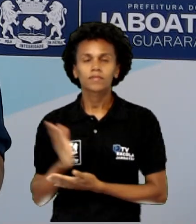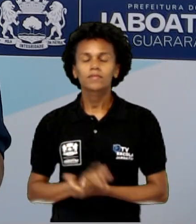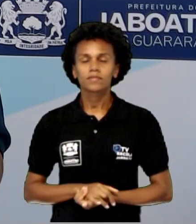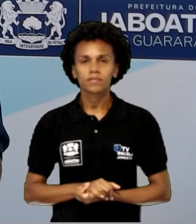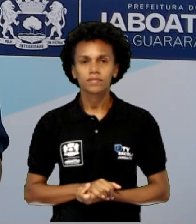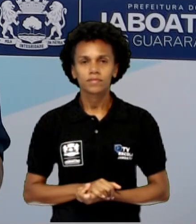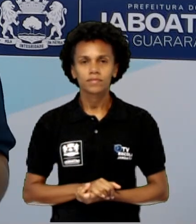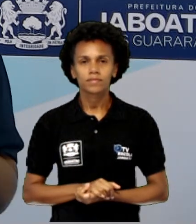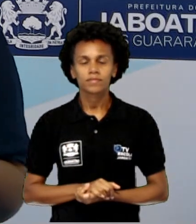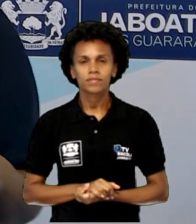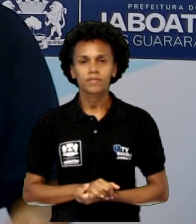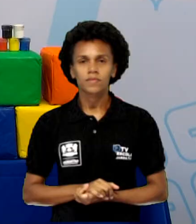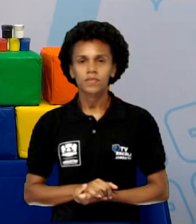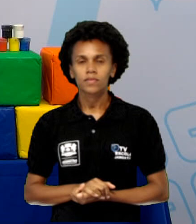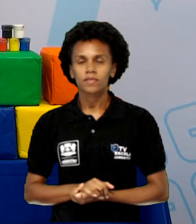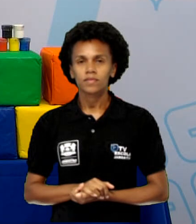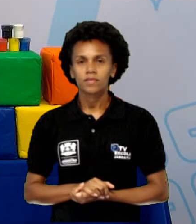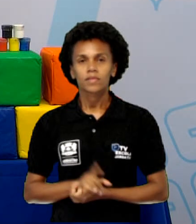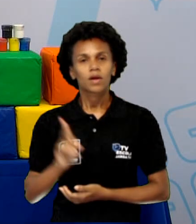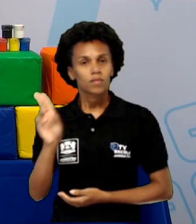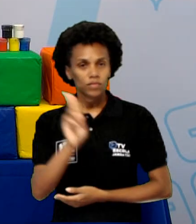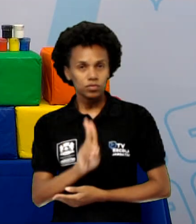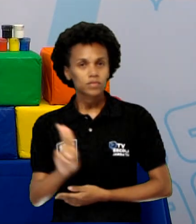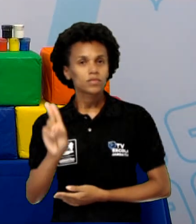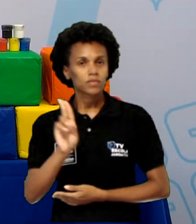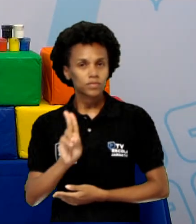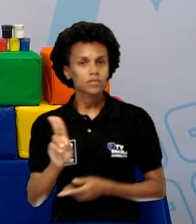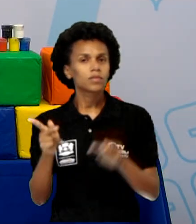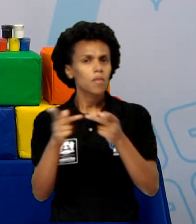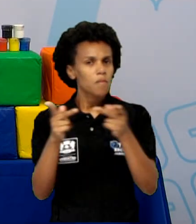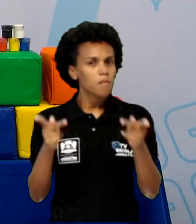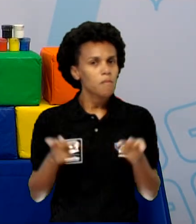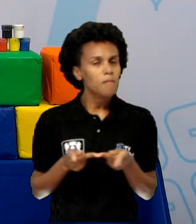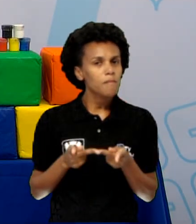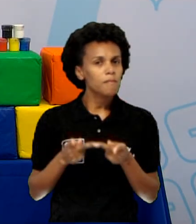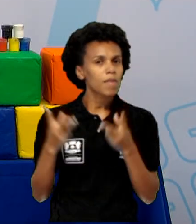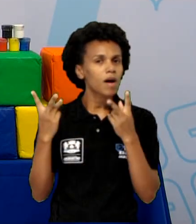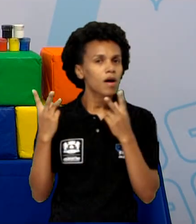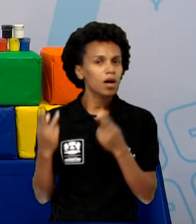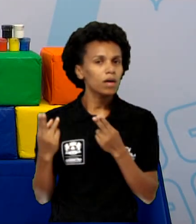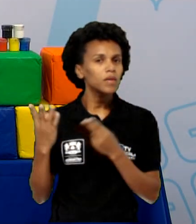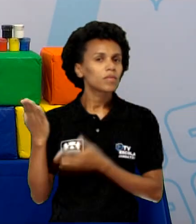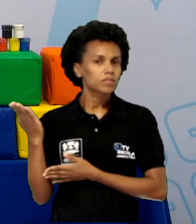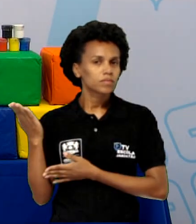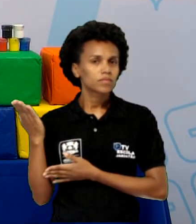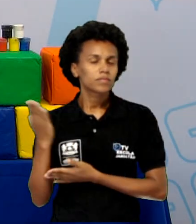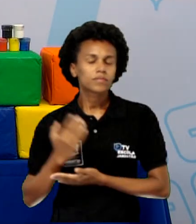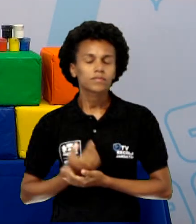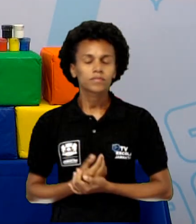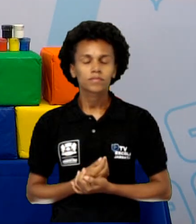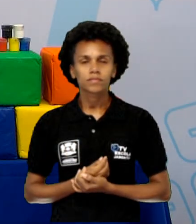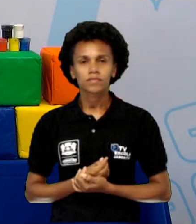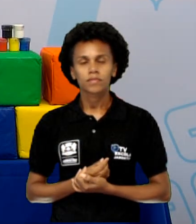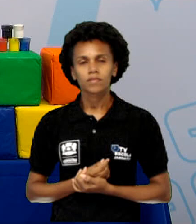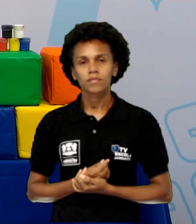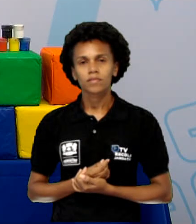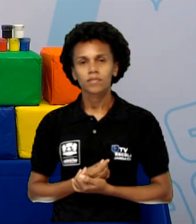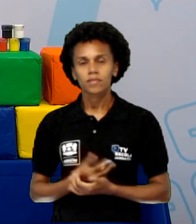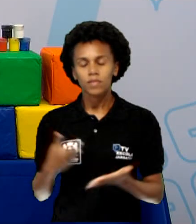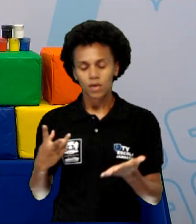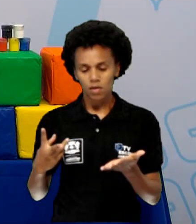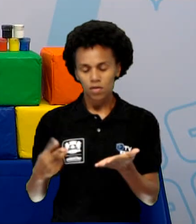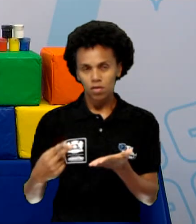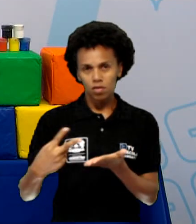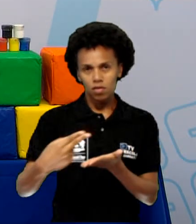lixo mais, vamos guardar, tá certo? A gente vai precisar de um pratinho, pode ser esse tipo ou pode ser esse aqui branquinho, tanto faz. A gente vai